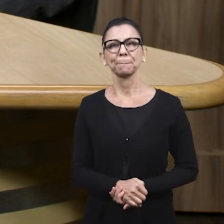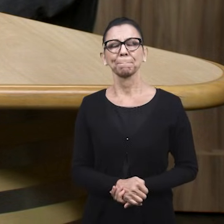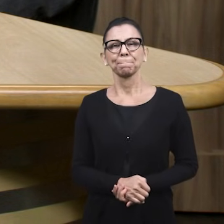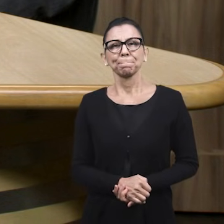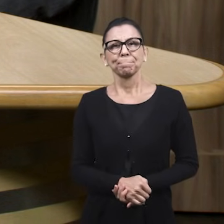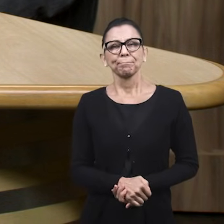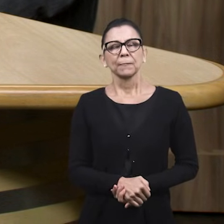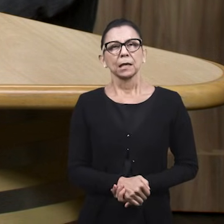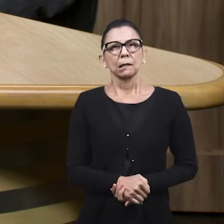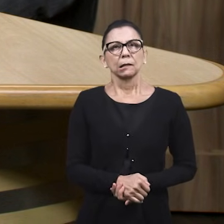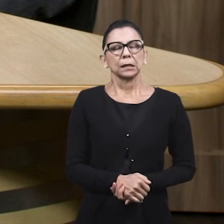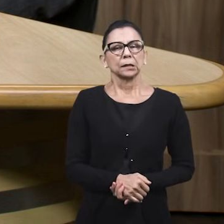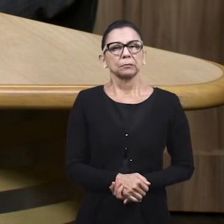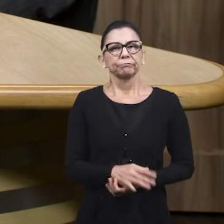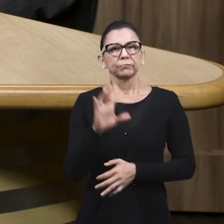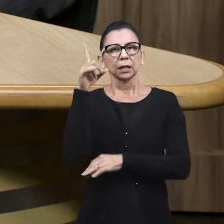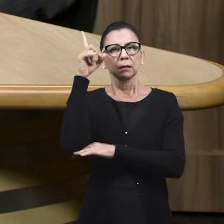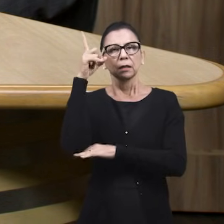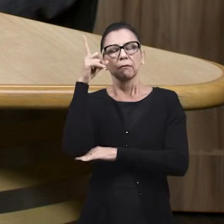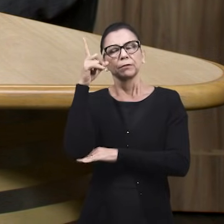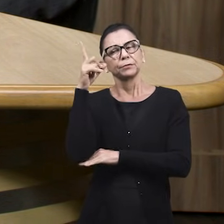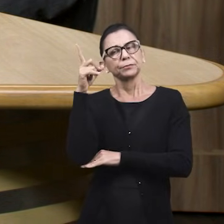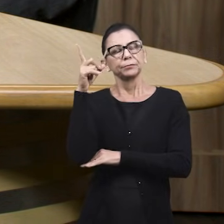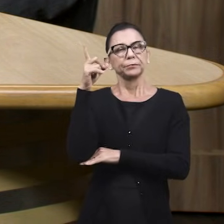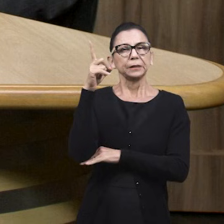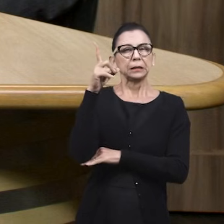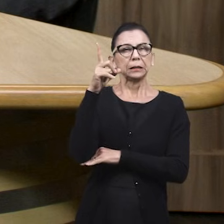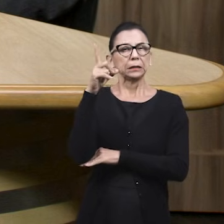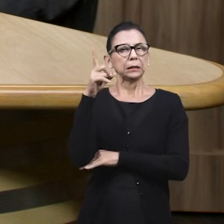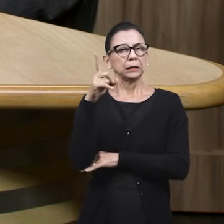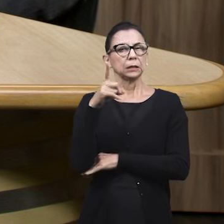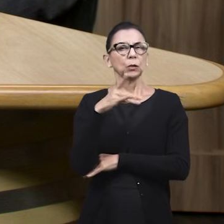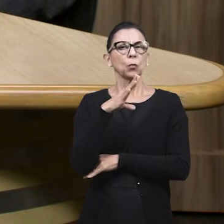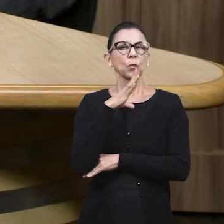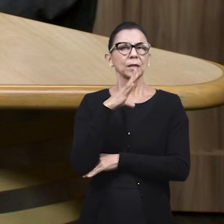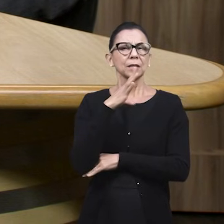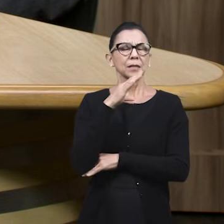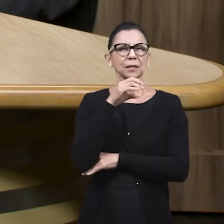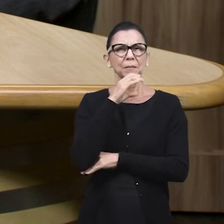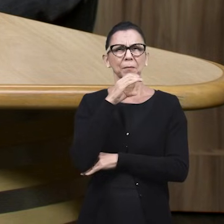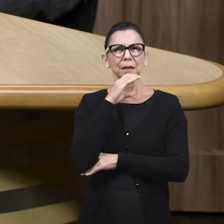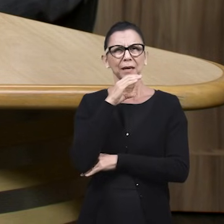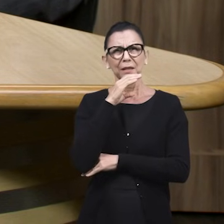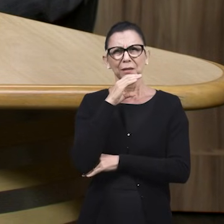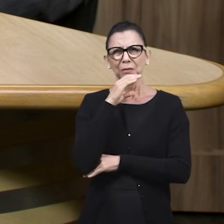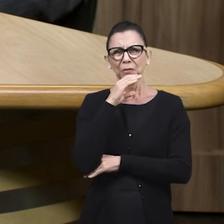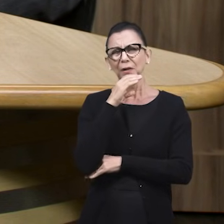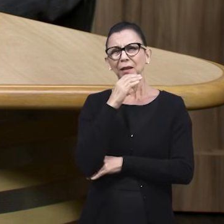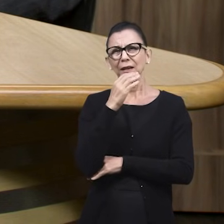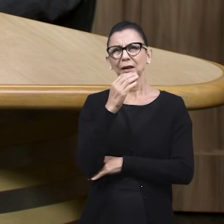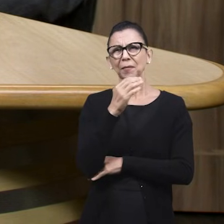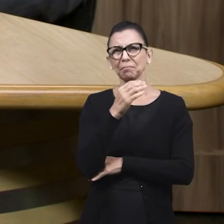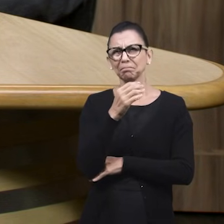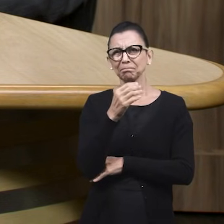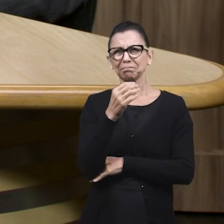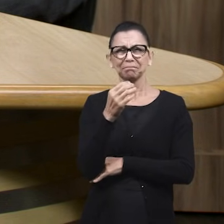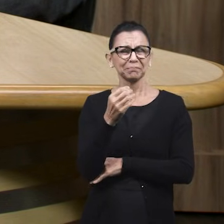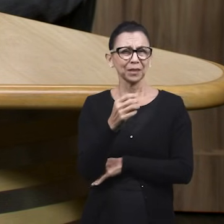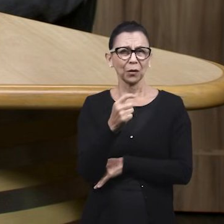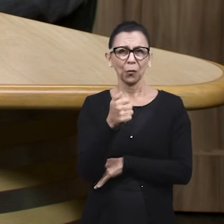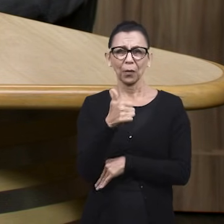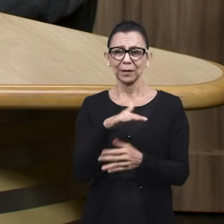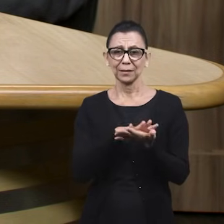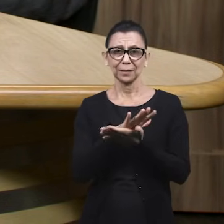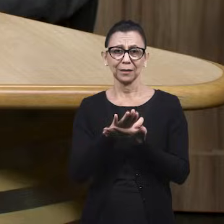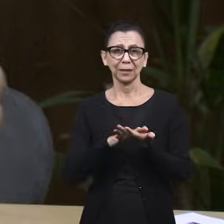ele conhecia pouco, porque não tinha ainda telescópio, não tinha esses aparelhos de